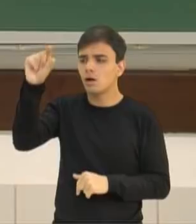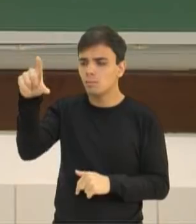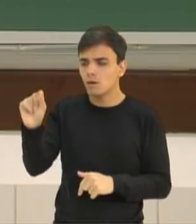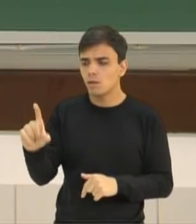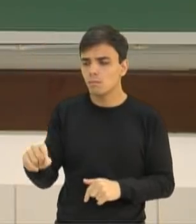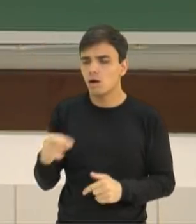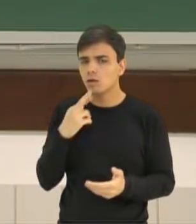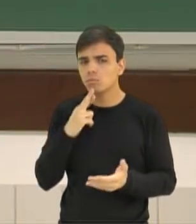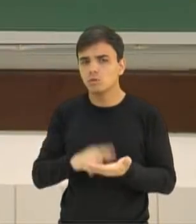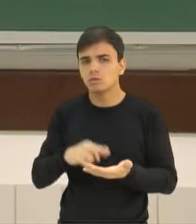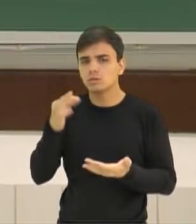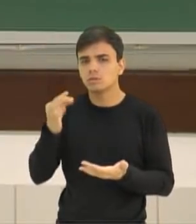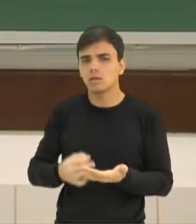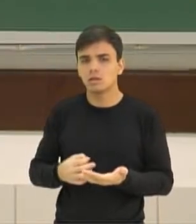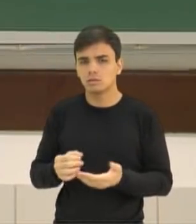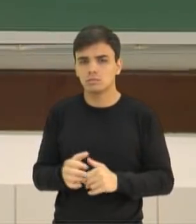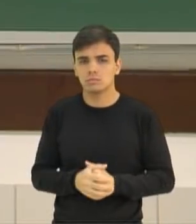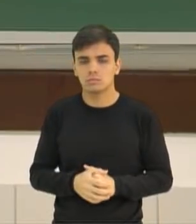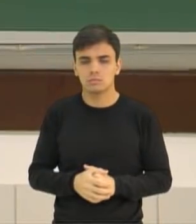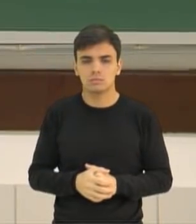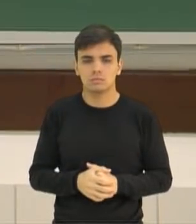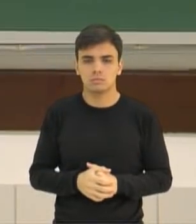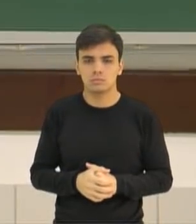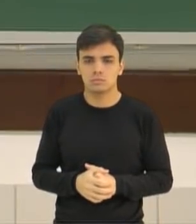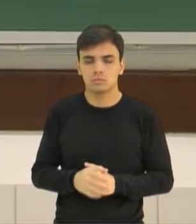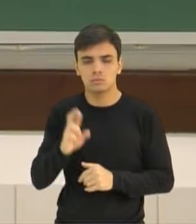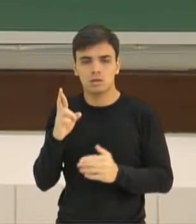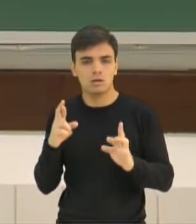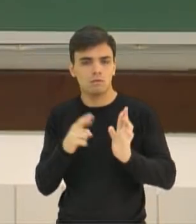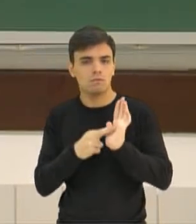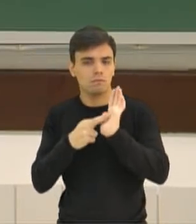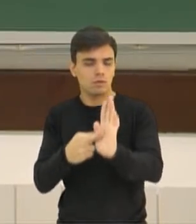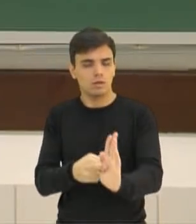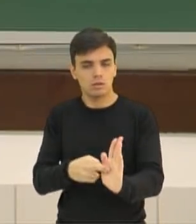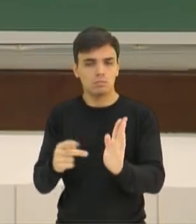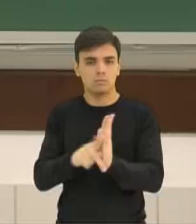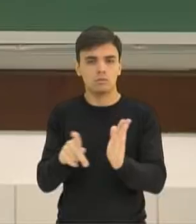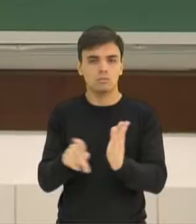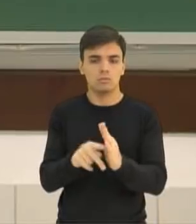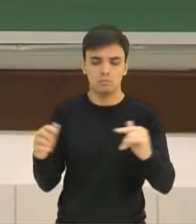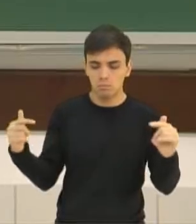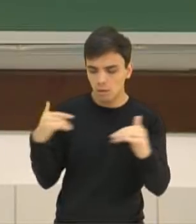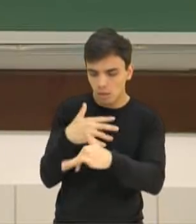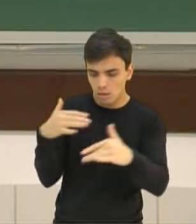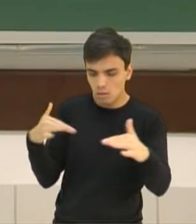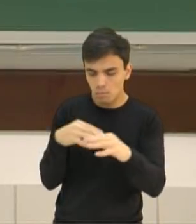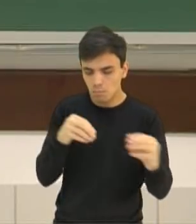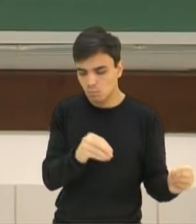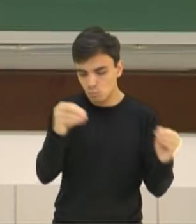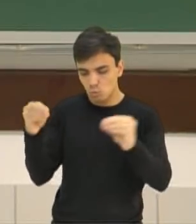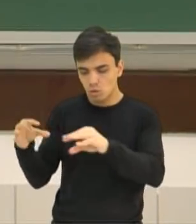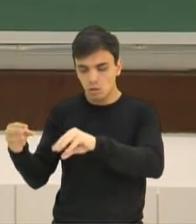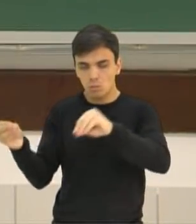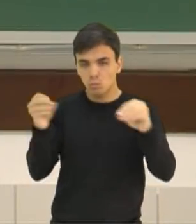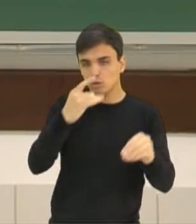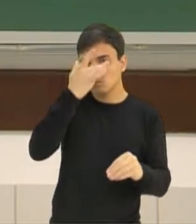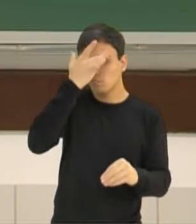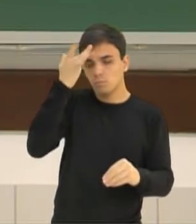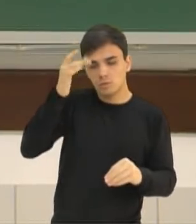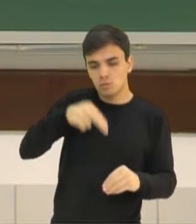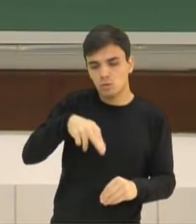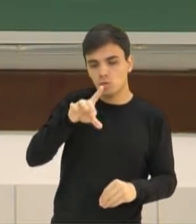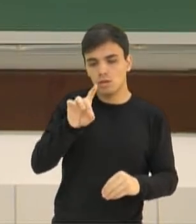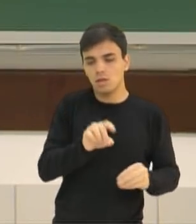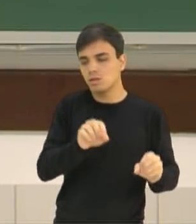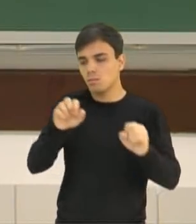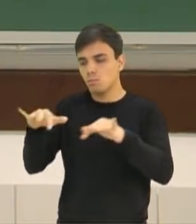ali corretamente? O que se refere aos fluxos principais migratórios, saída de população do Nordeste para outras regiões